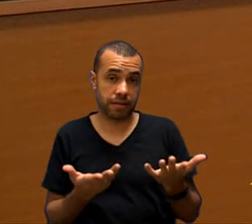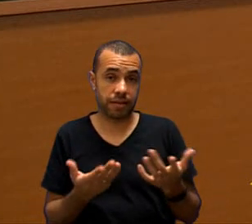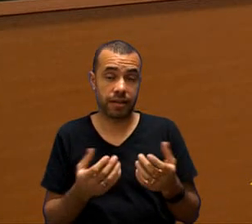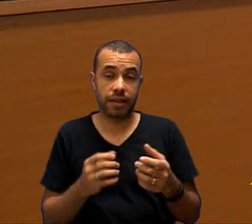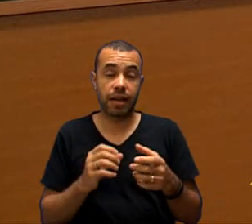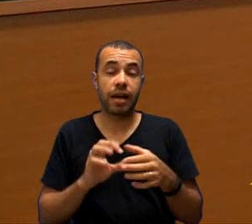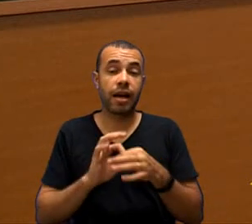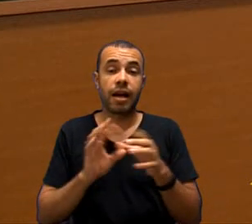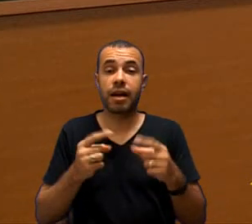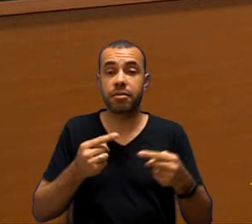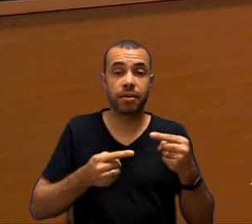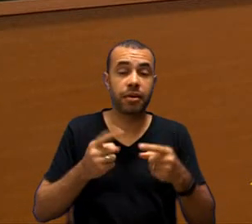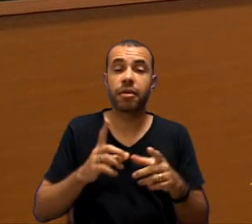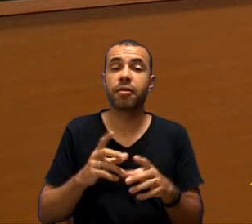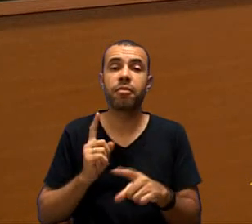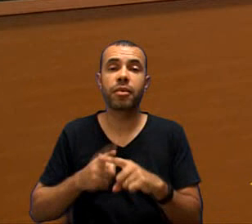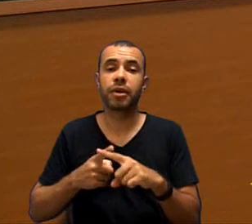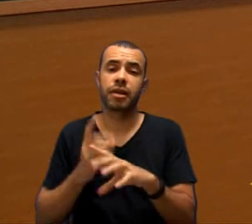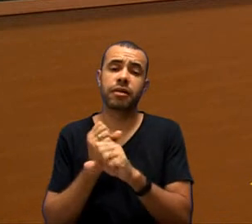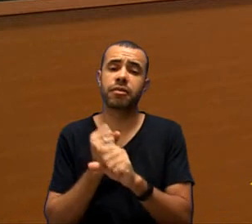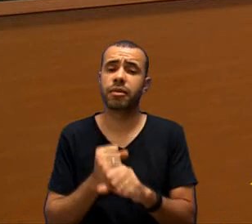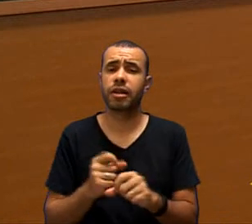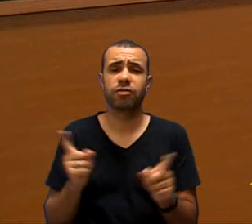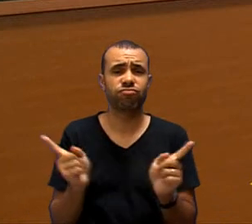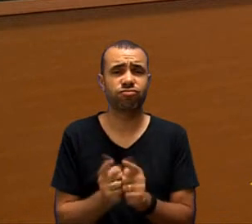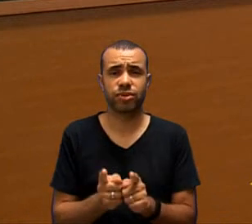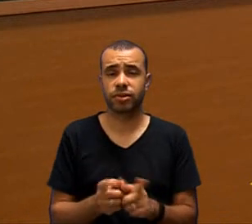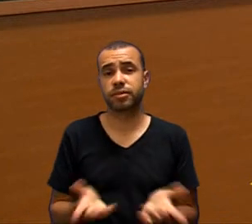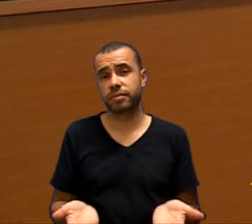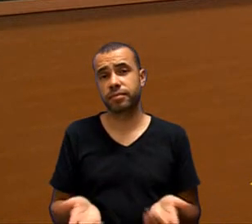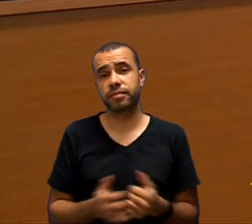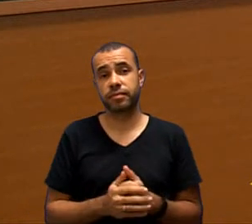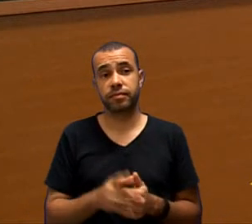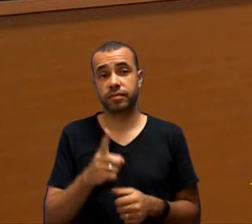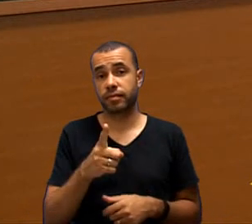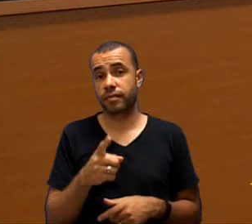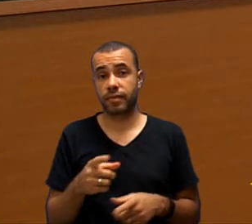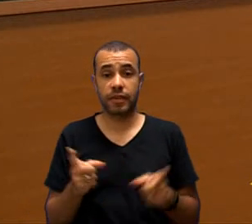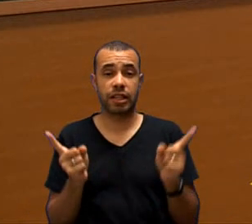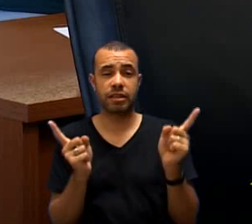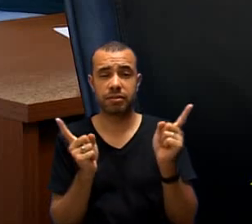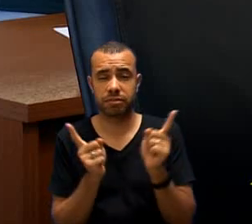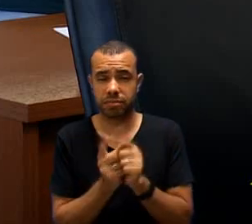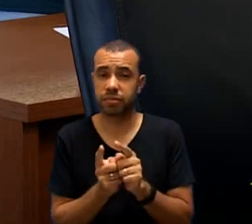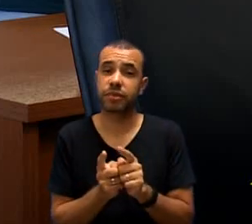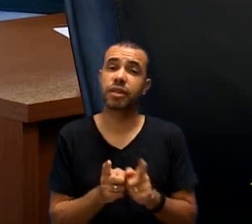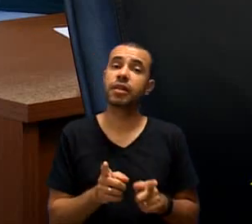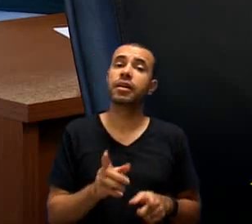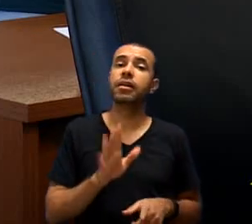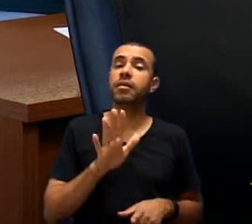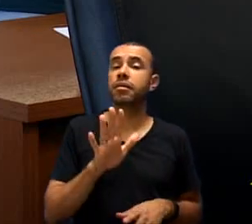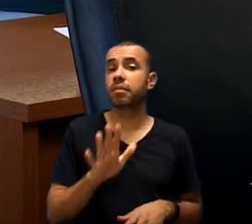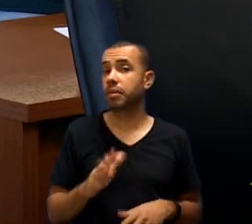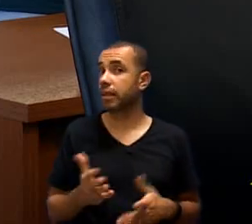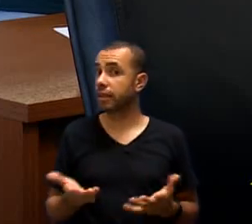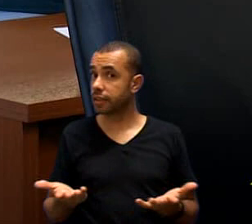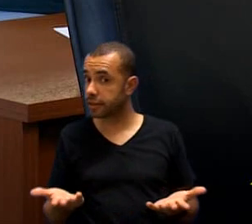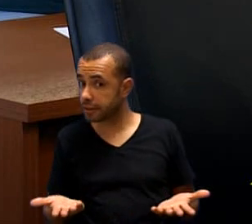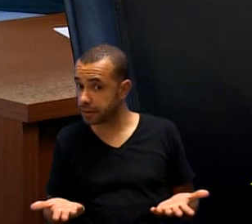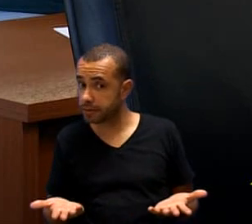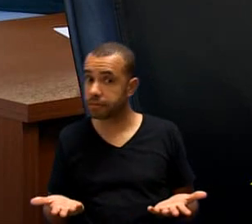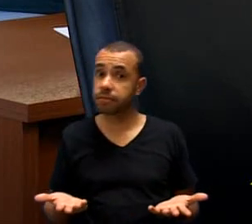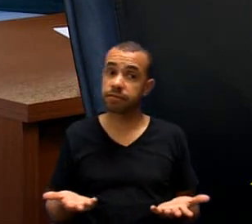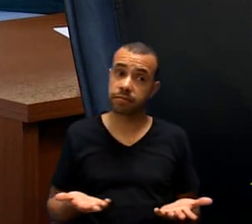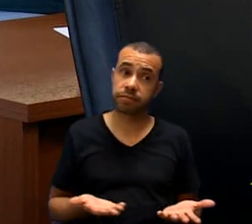Ah. Então, conforme você citando as obras... O orçamento dele dela é curtíssimo. Curte a apresentação, mas, viu,